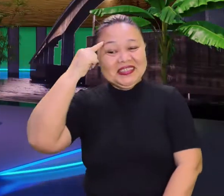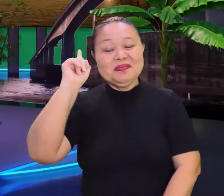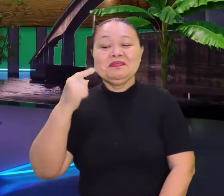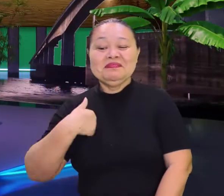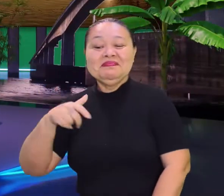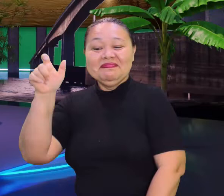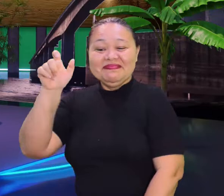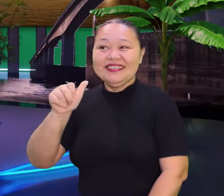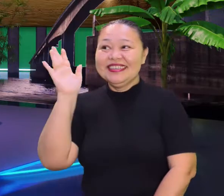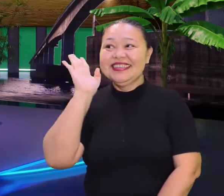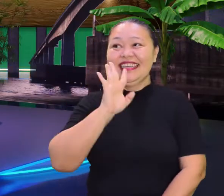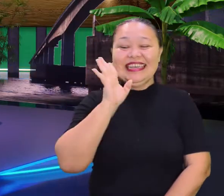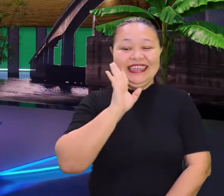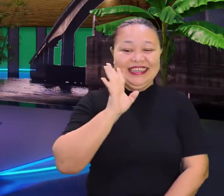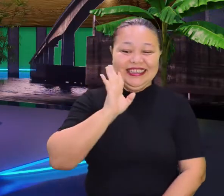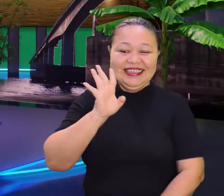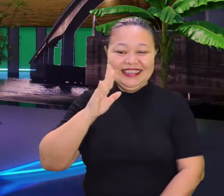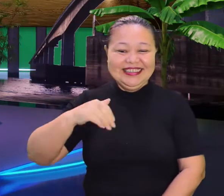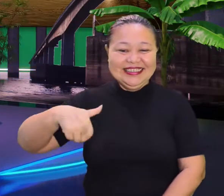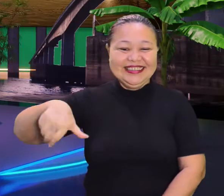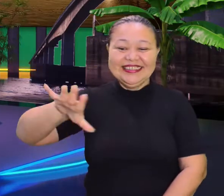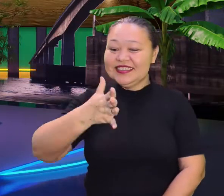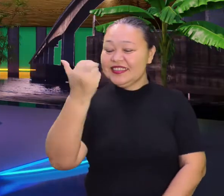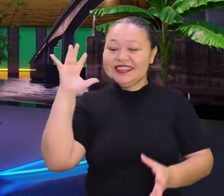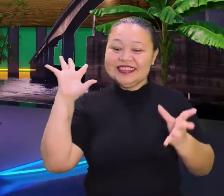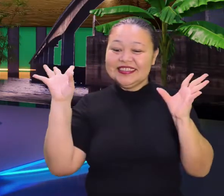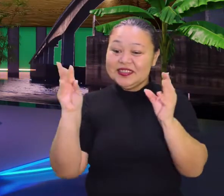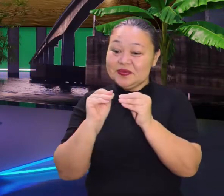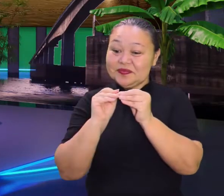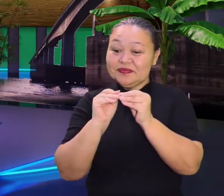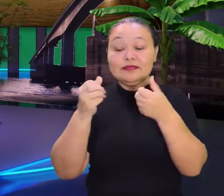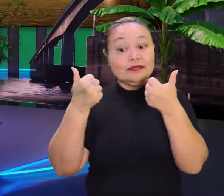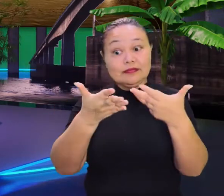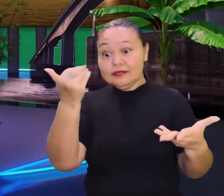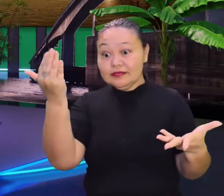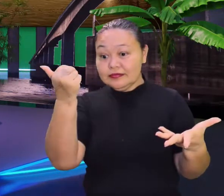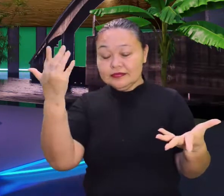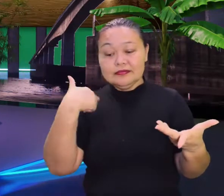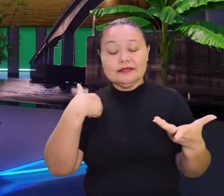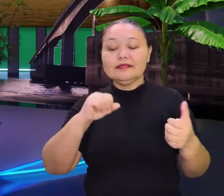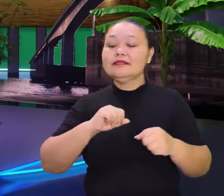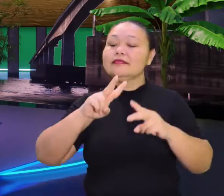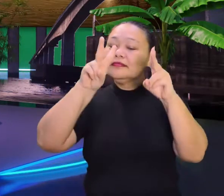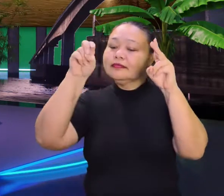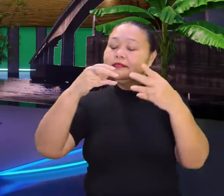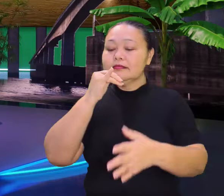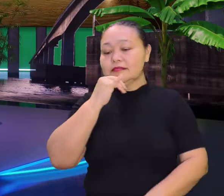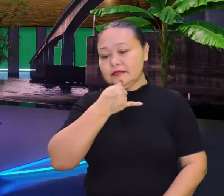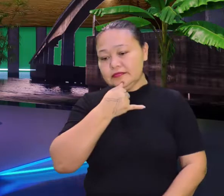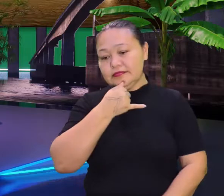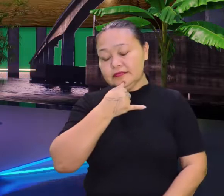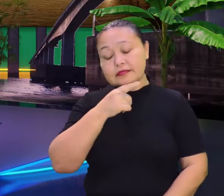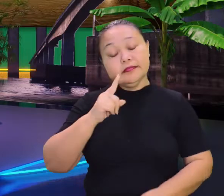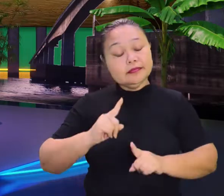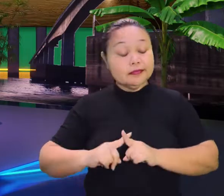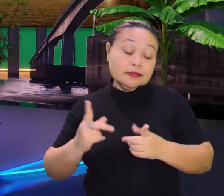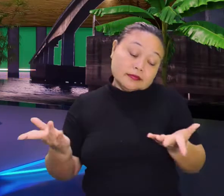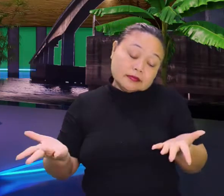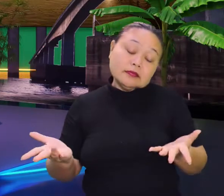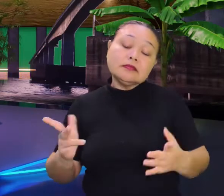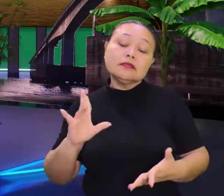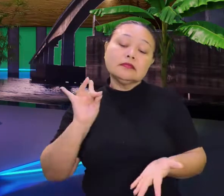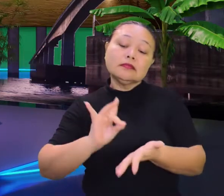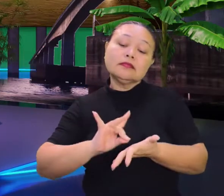menina legal. E aí, galera, vamos lá pro nosso resumão, Rogério? Bora agora. Um assunto triste, né, cara? Mas infelizmente, é